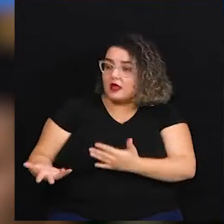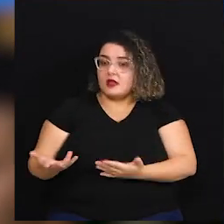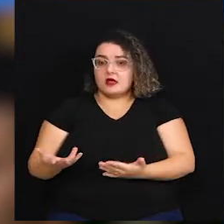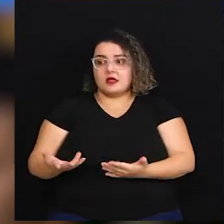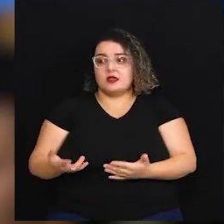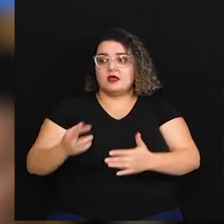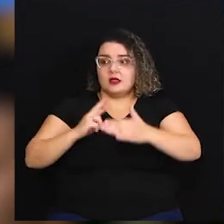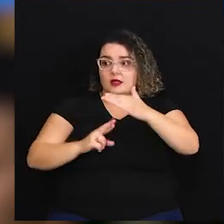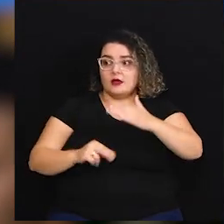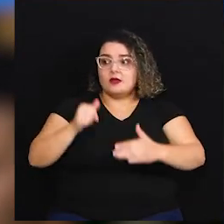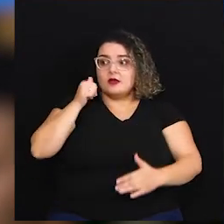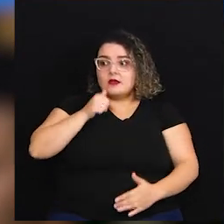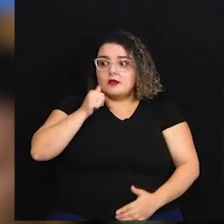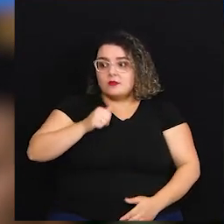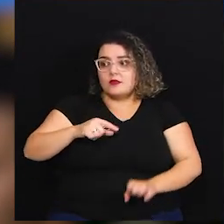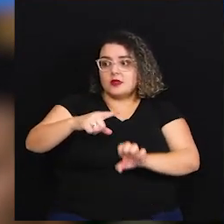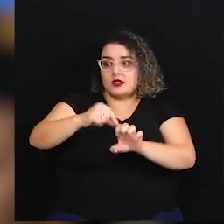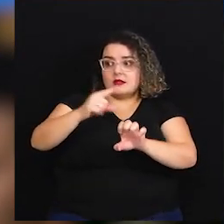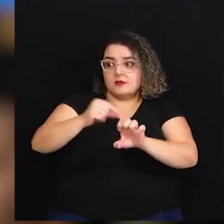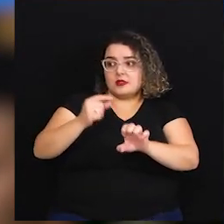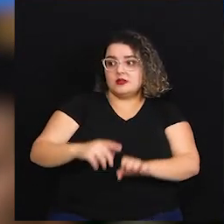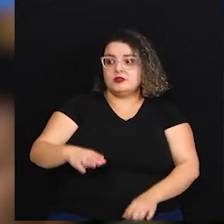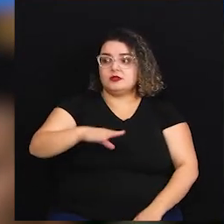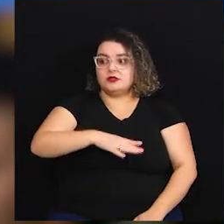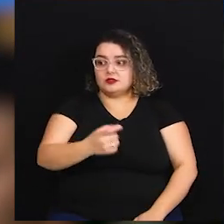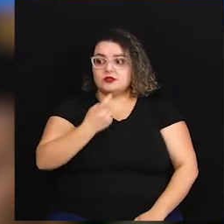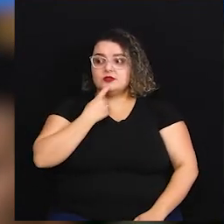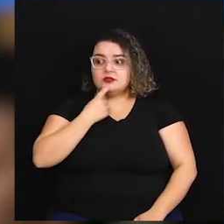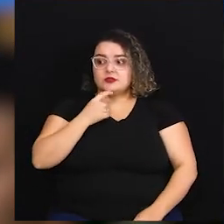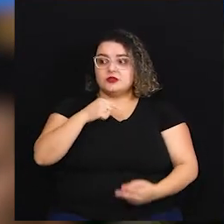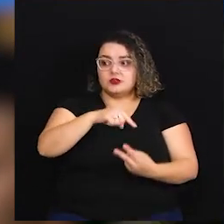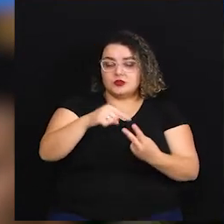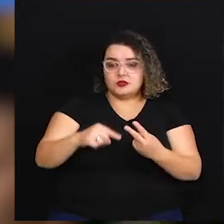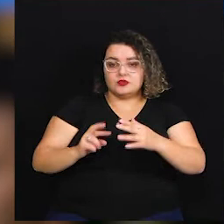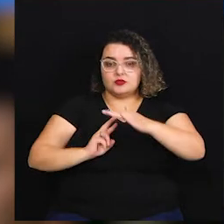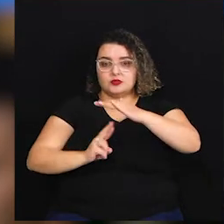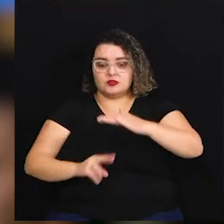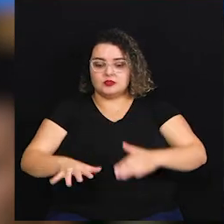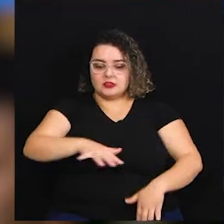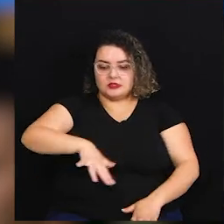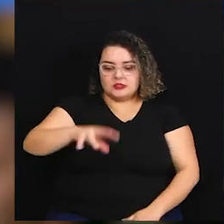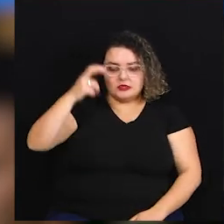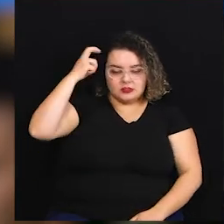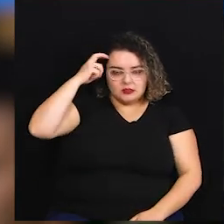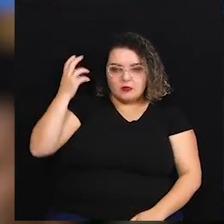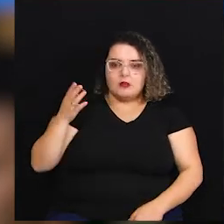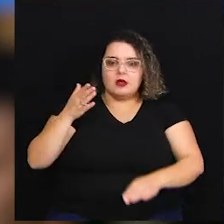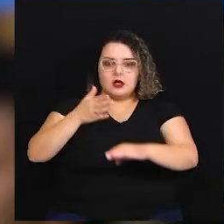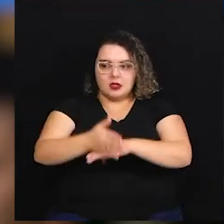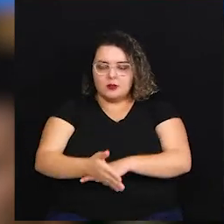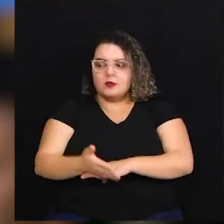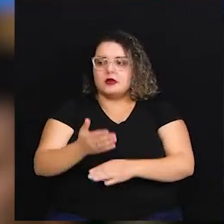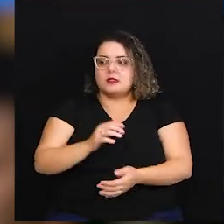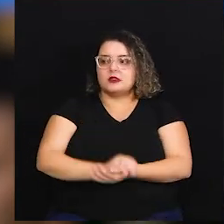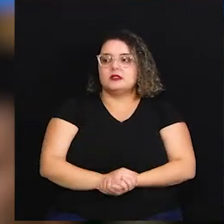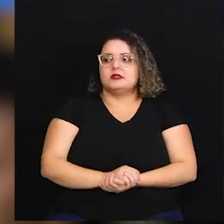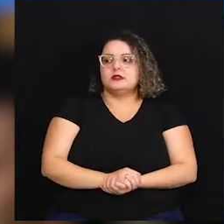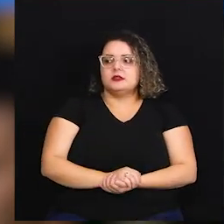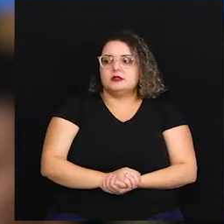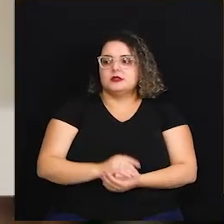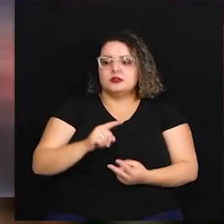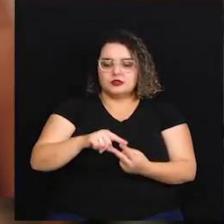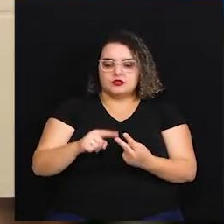participei. Teve uma das mulheres empreendedoras de Campinas. Foram 2 feiras ali na Estação Cultura.